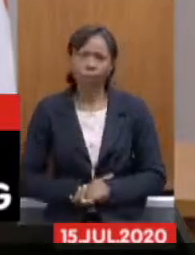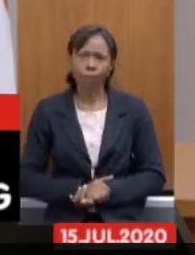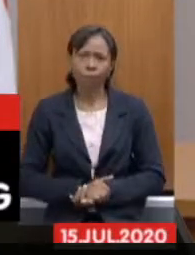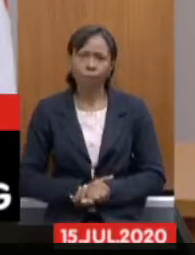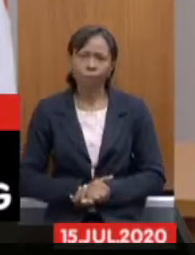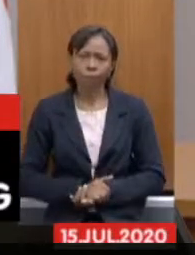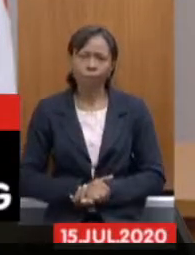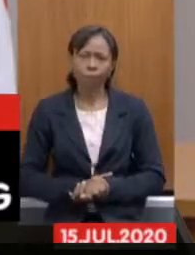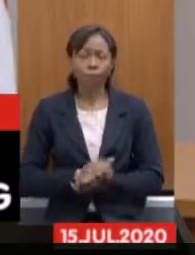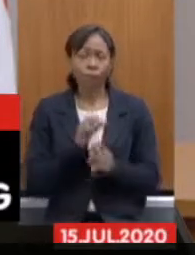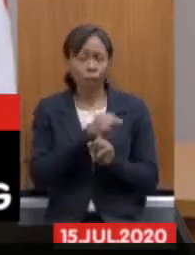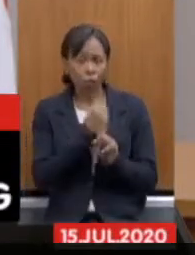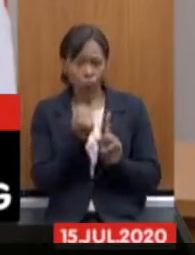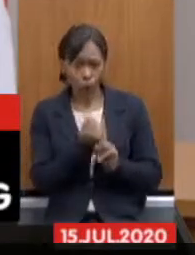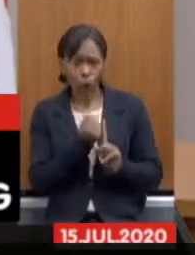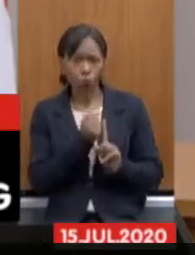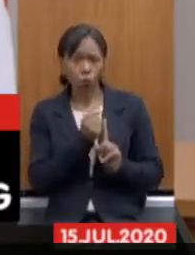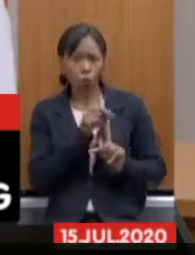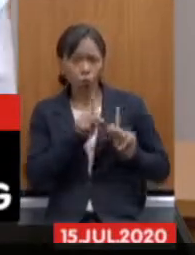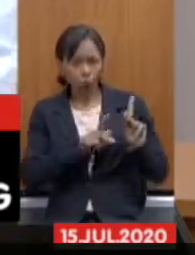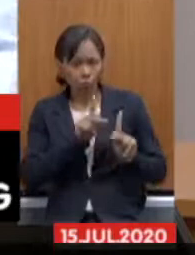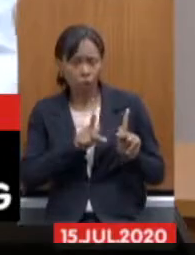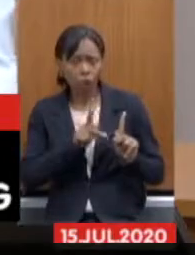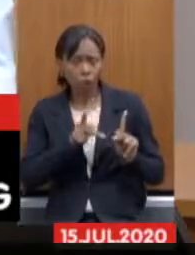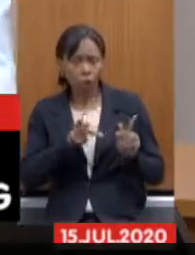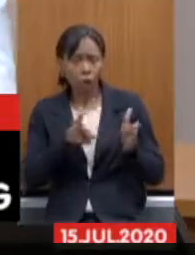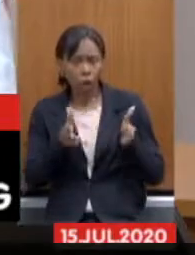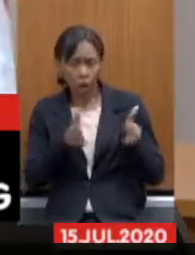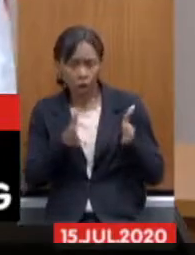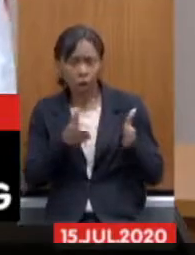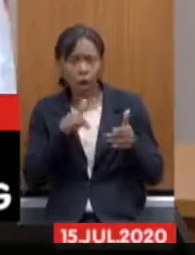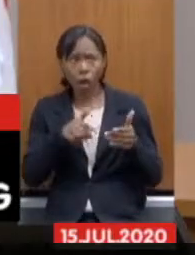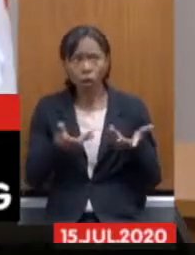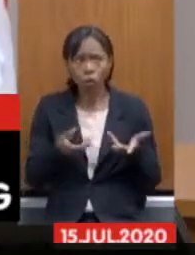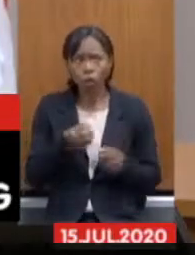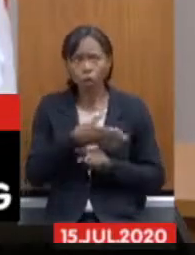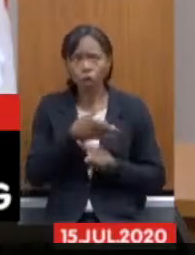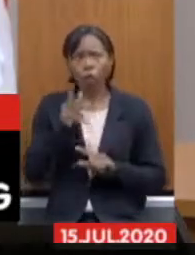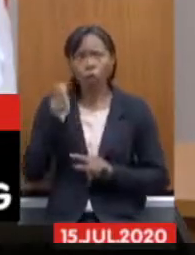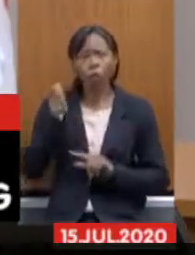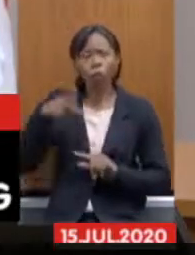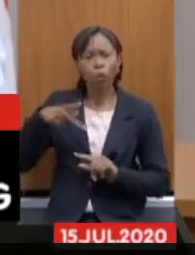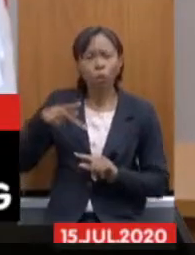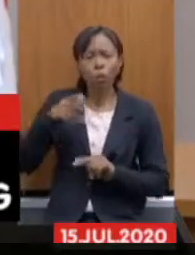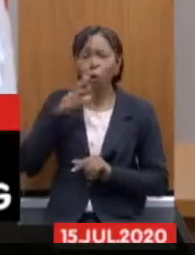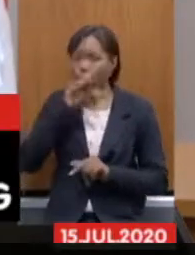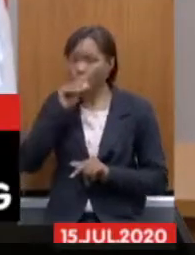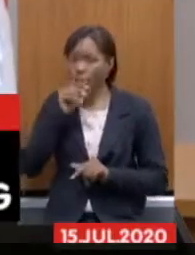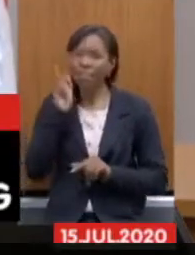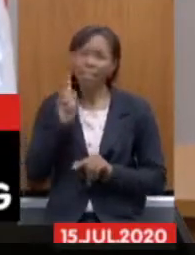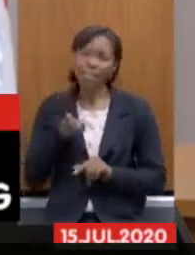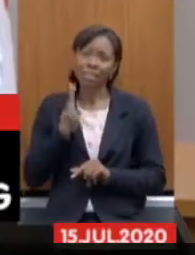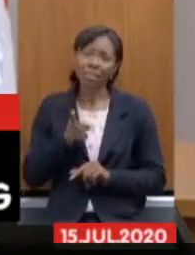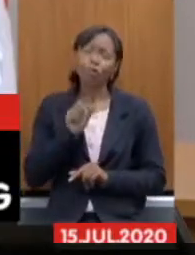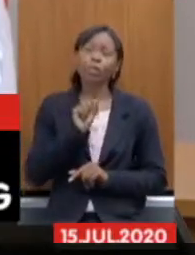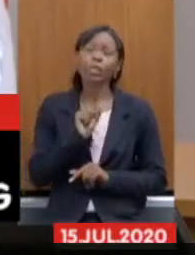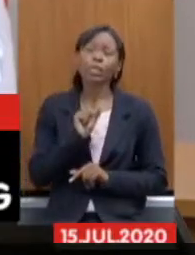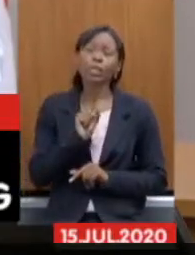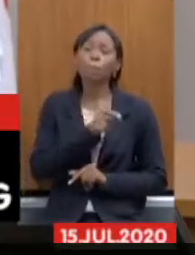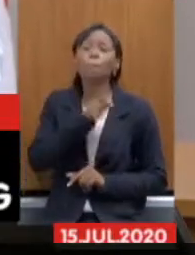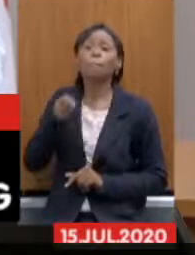e nas sociedades contemporâneas aposentadoria dos servidores sempre será bancada pela sociedade